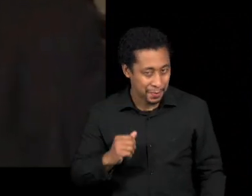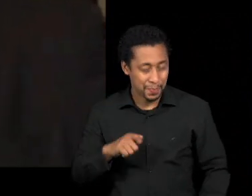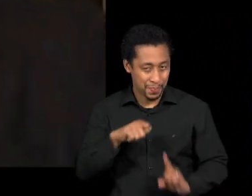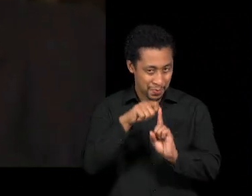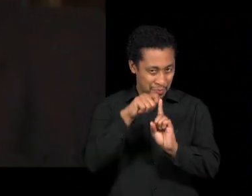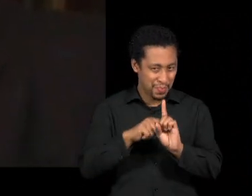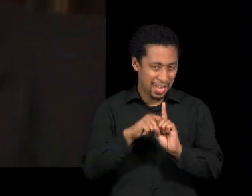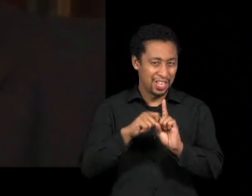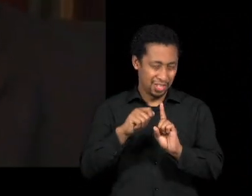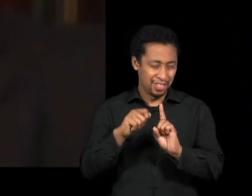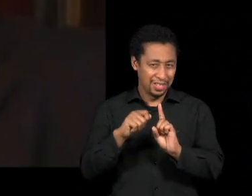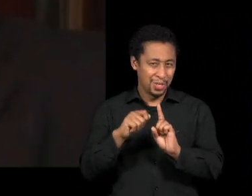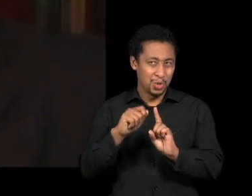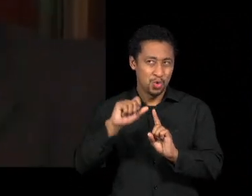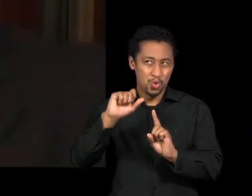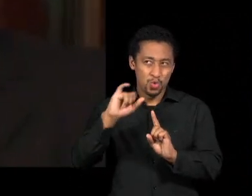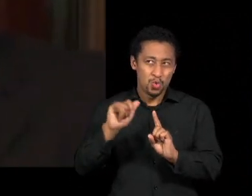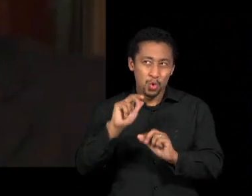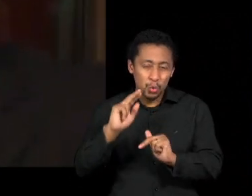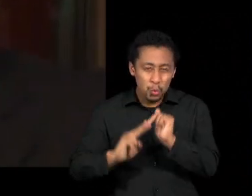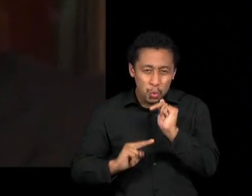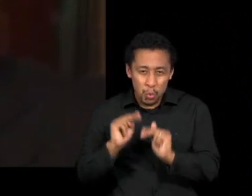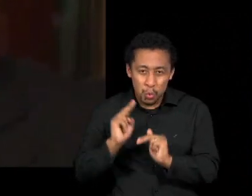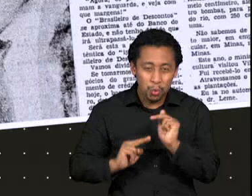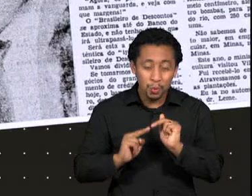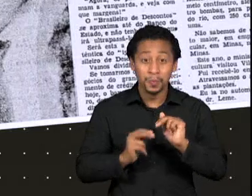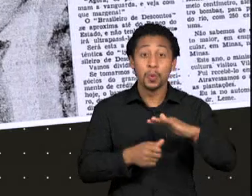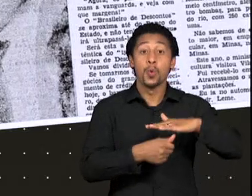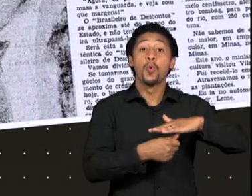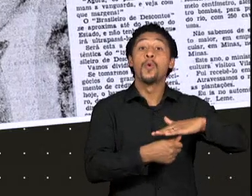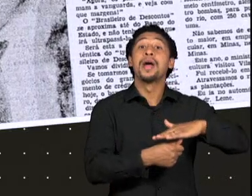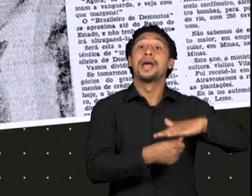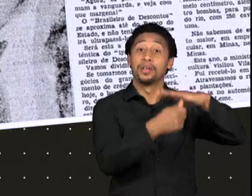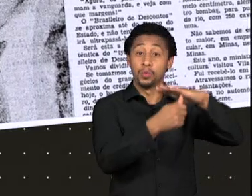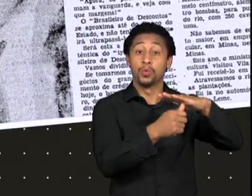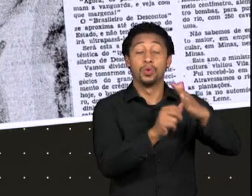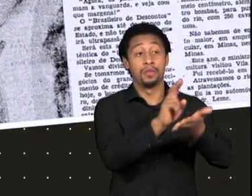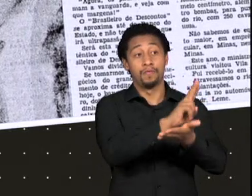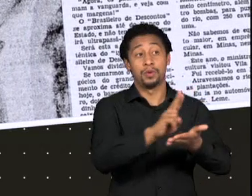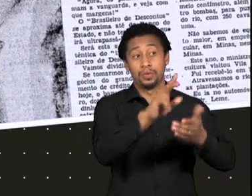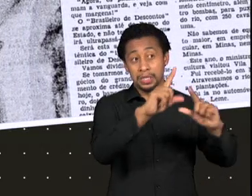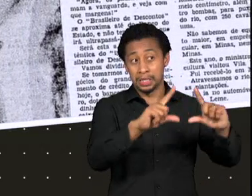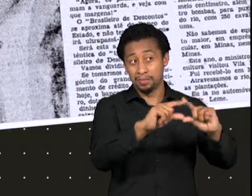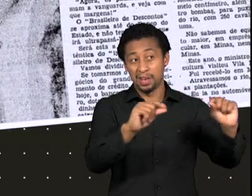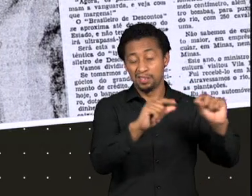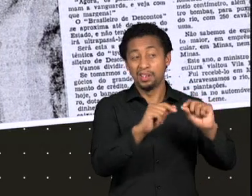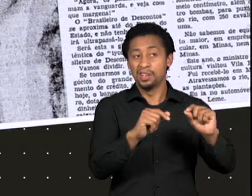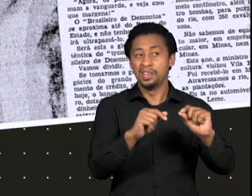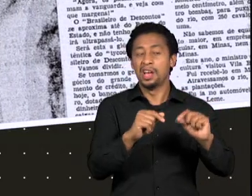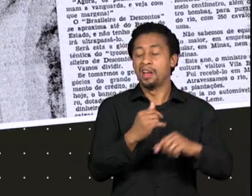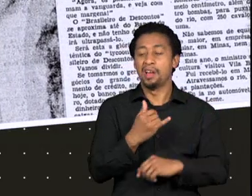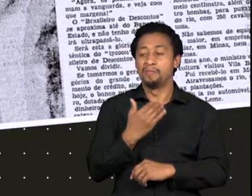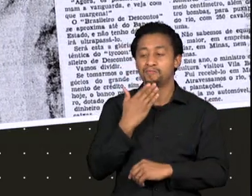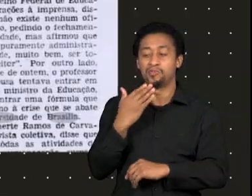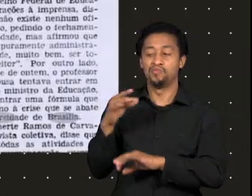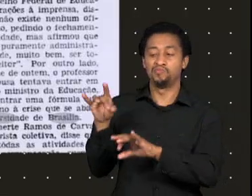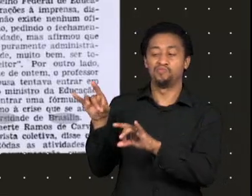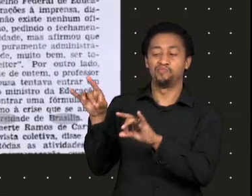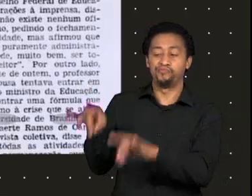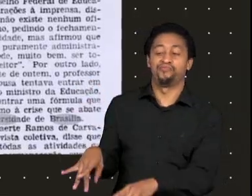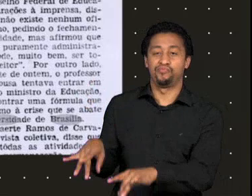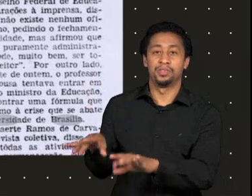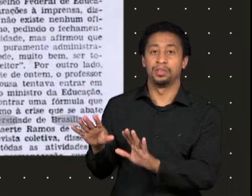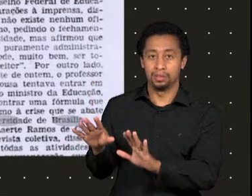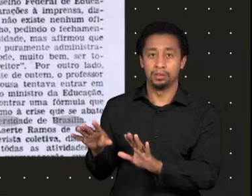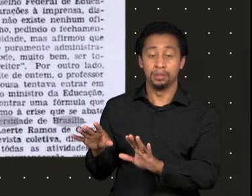demissão e entrou um novo reitor que demitiu, o Pompeu demitiu